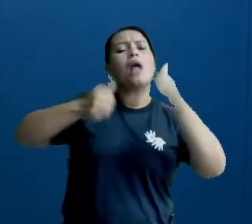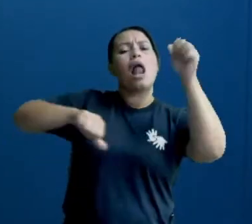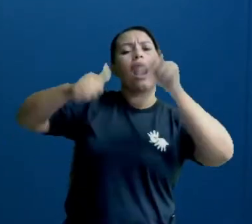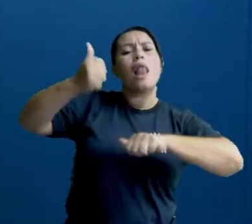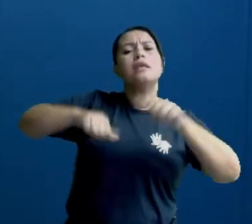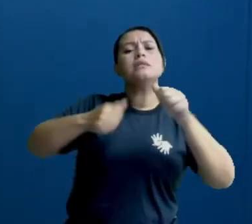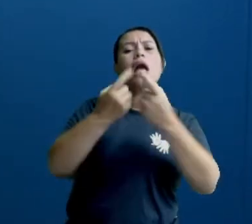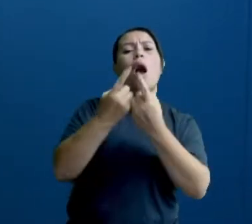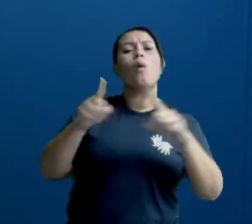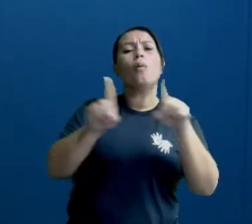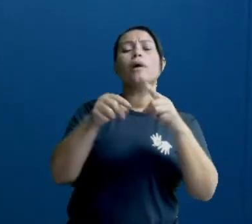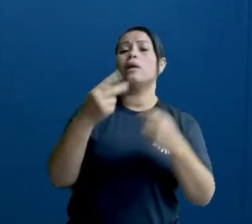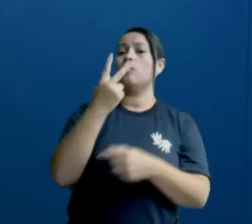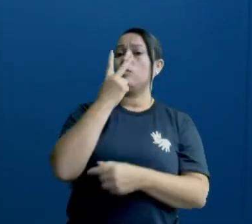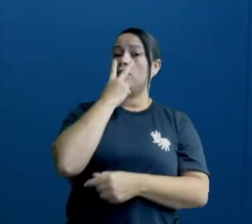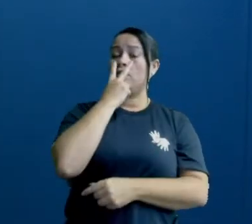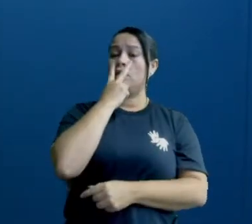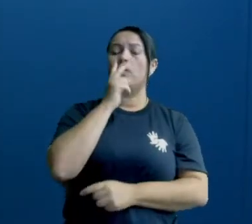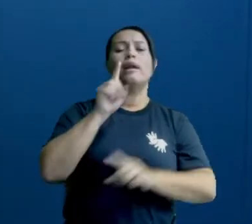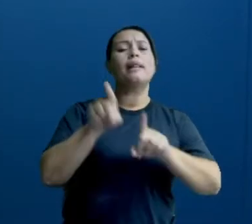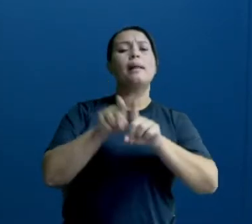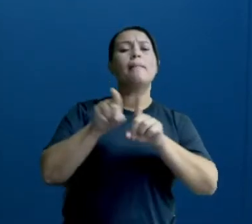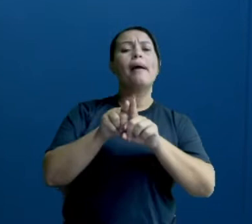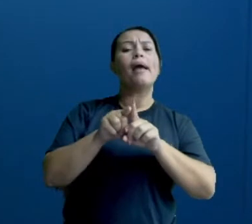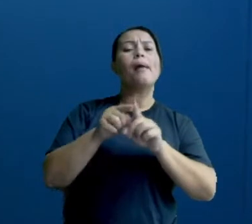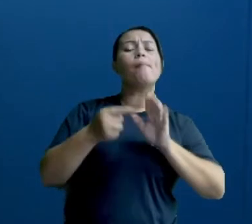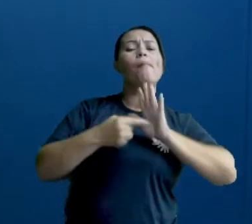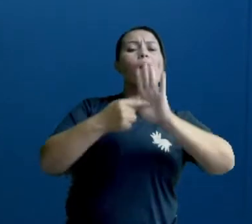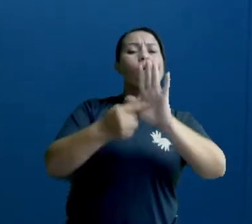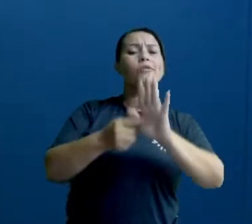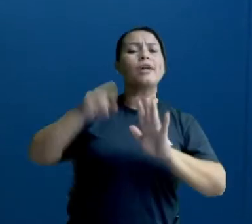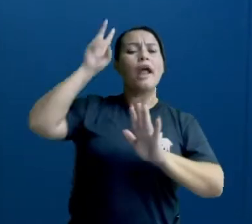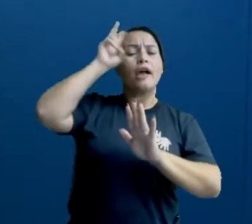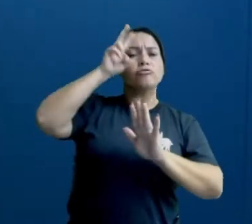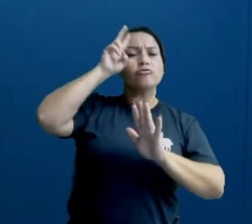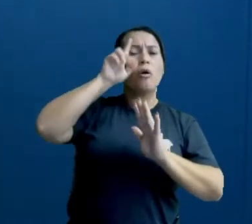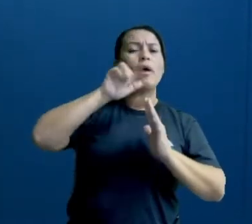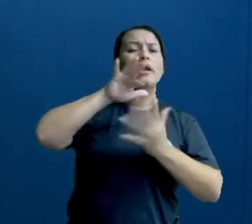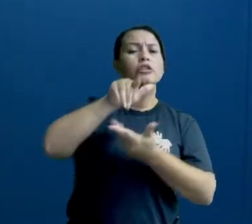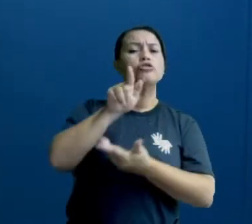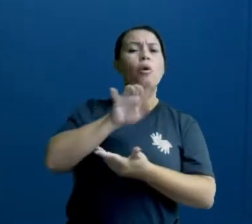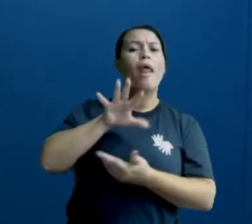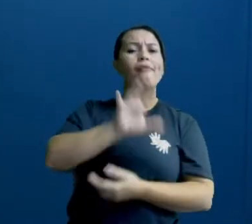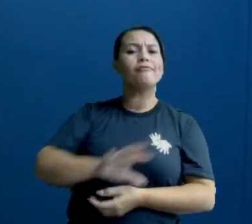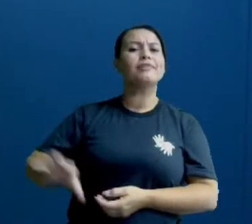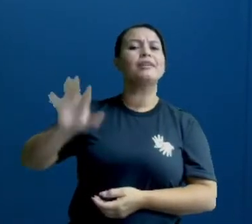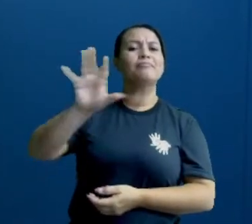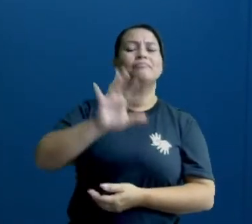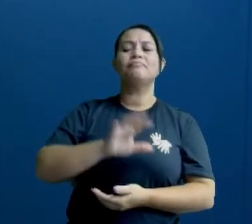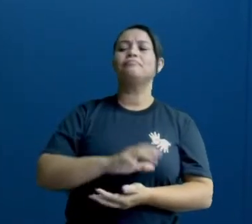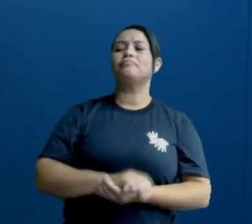cidade da Vitória de Santo Antão em seu aspecto histórico e geográfico.